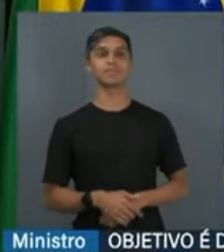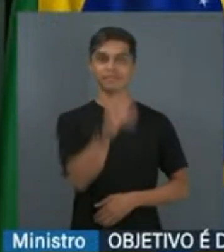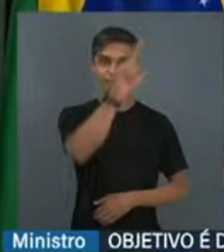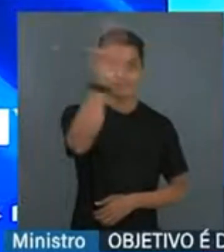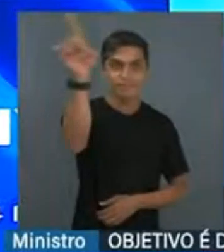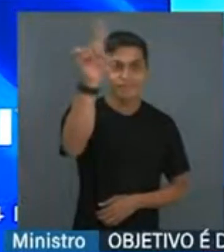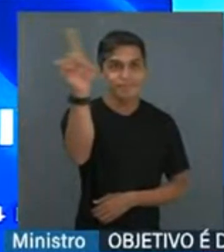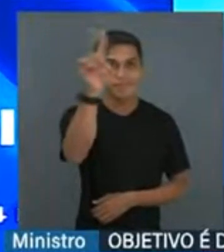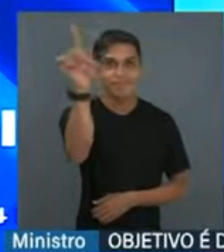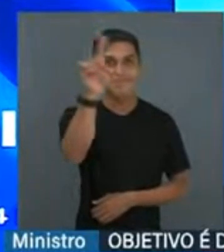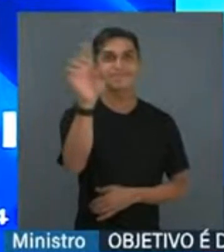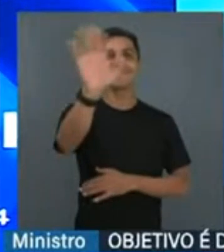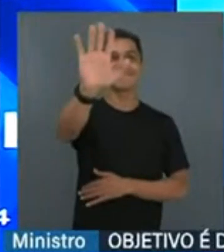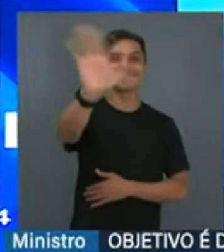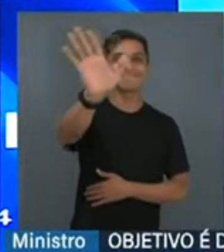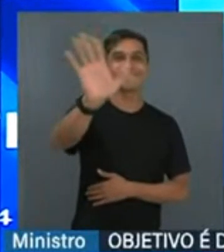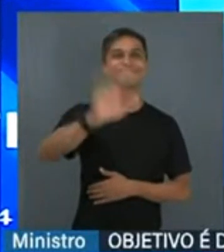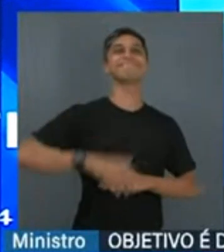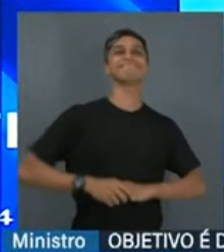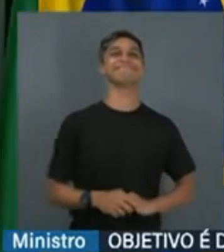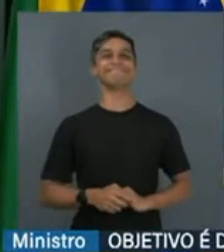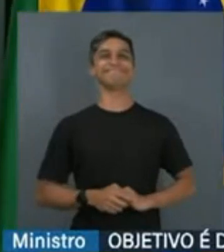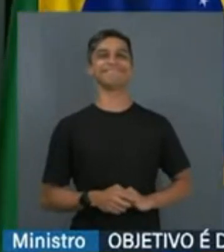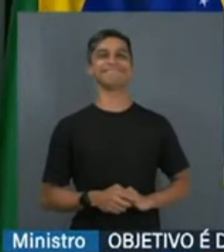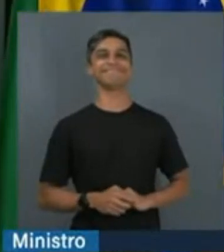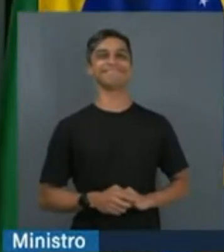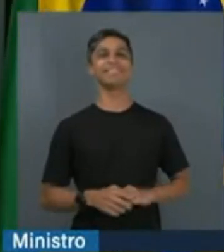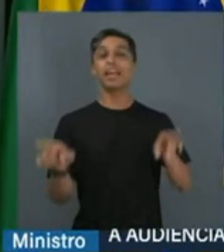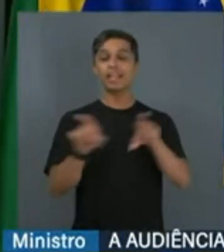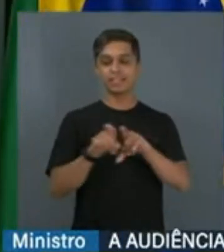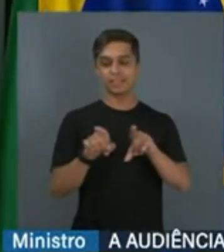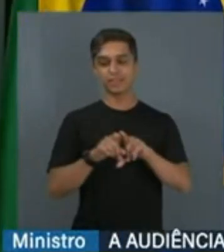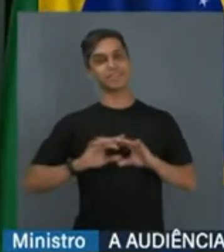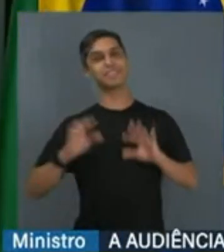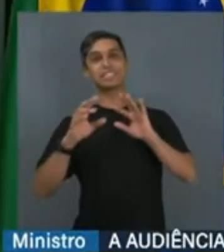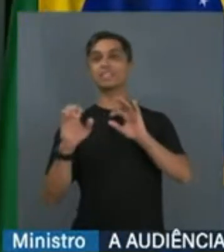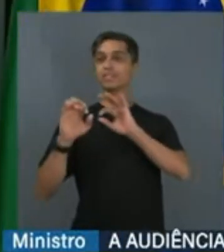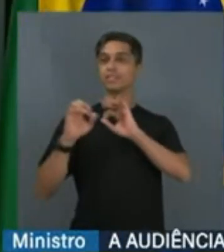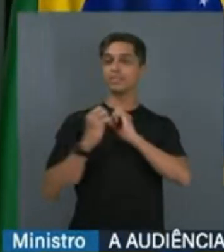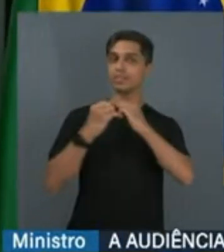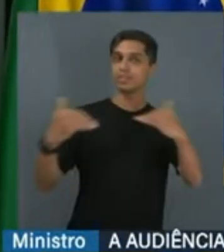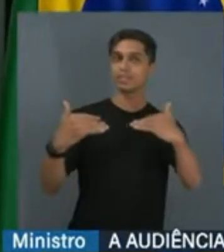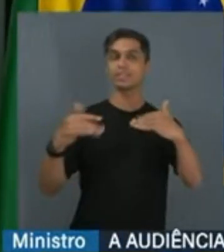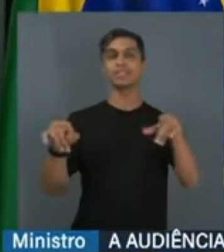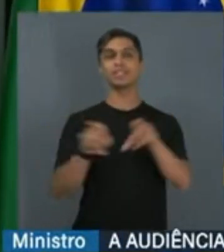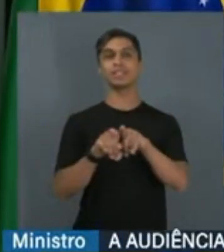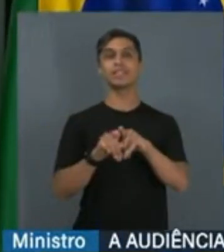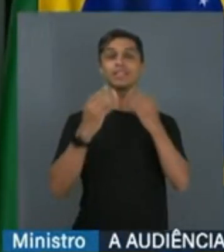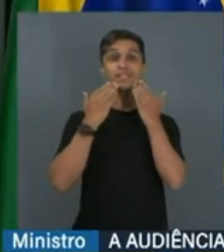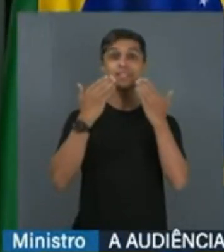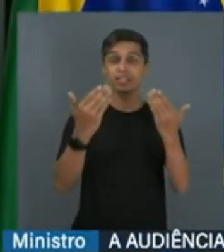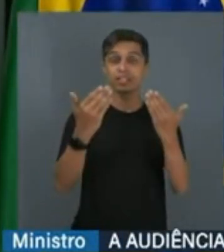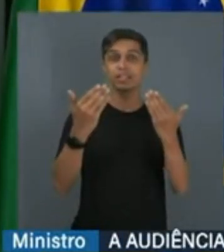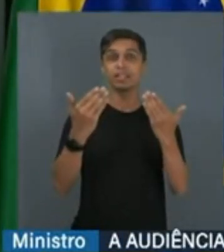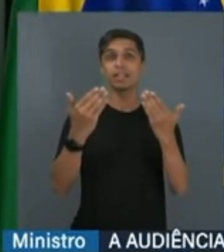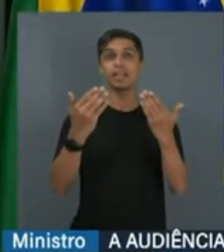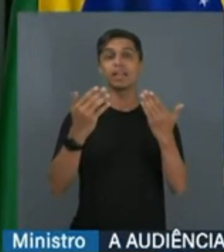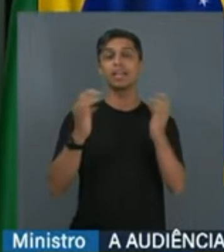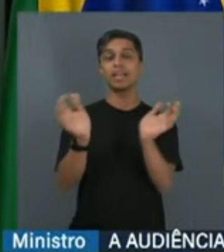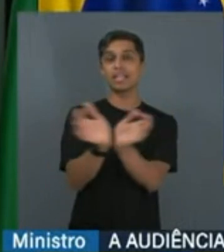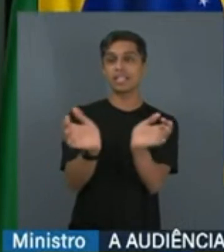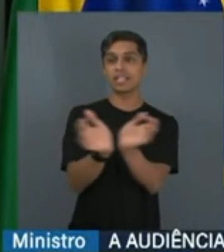e também os que estão nos ouvindo e assistindo pelo trabalho da equipe,